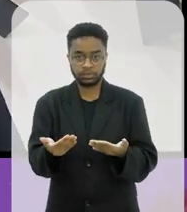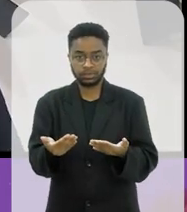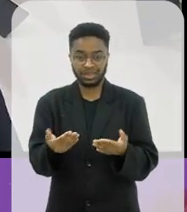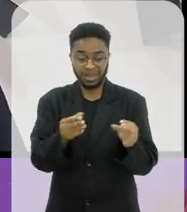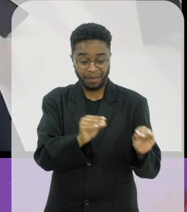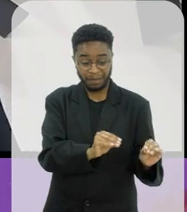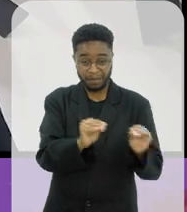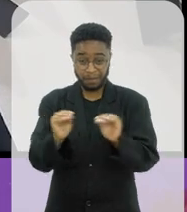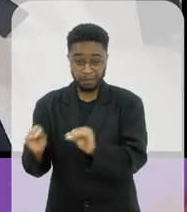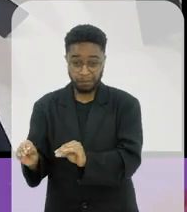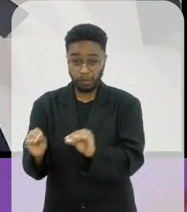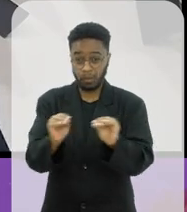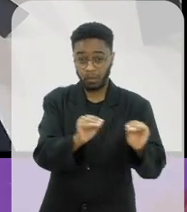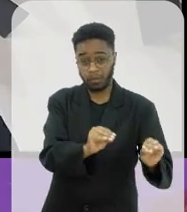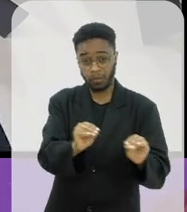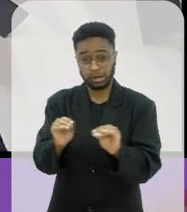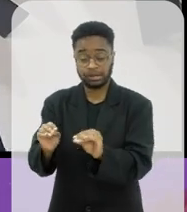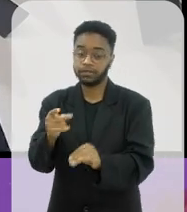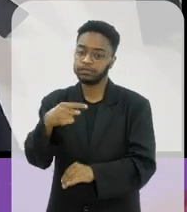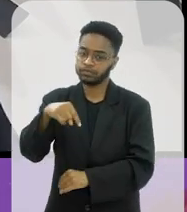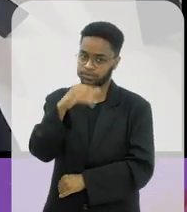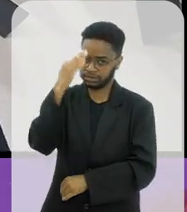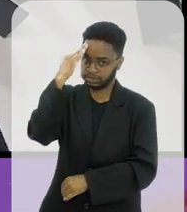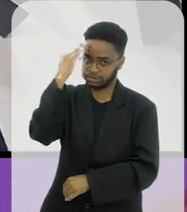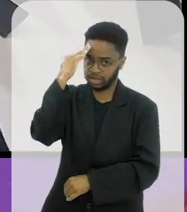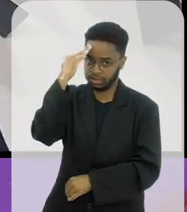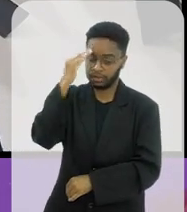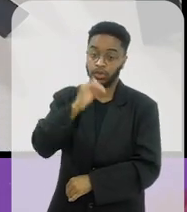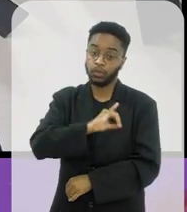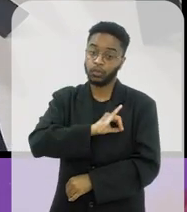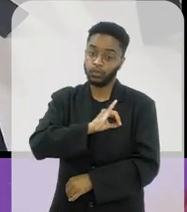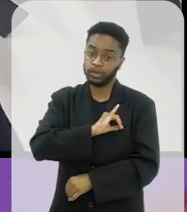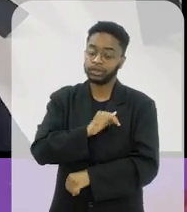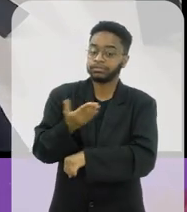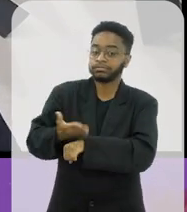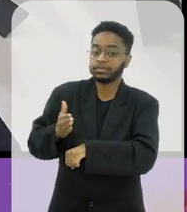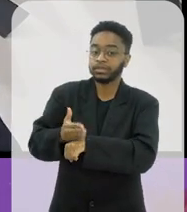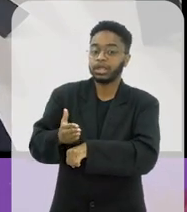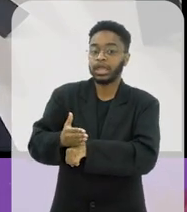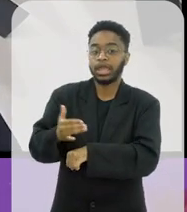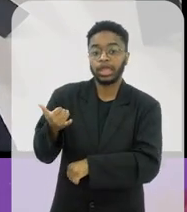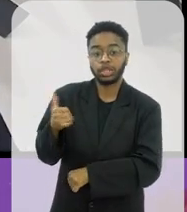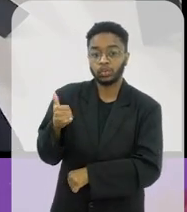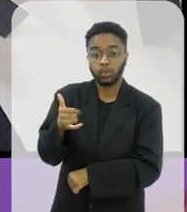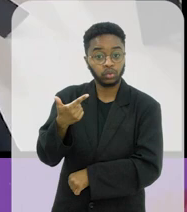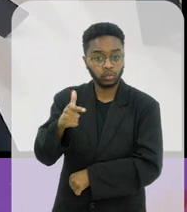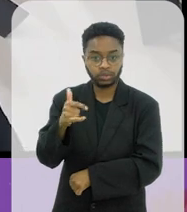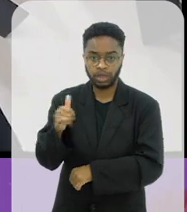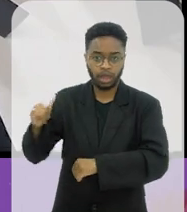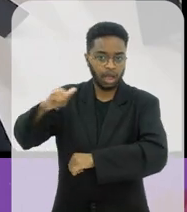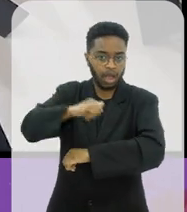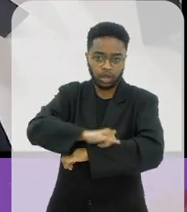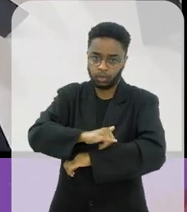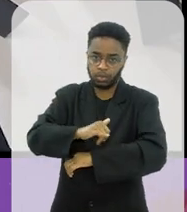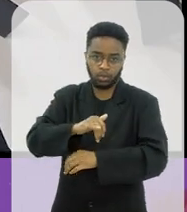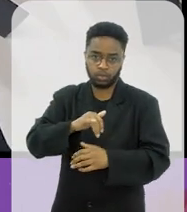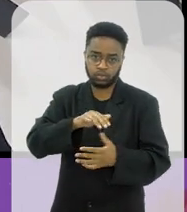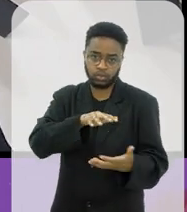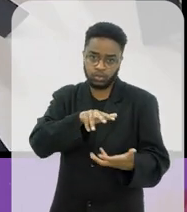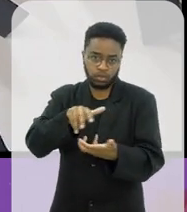Os deslocamentos, Rui. Você sabe, o Inter está em Itu. Itu não tem aeroporto